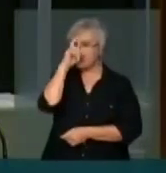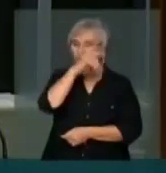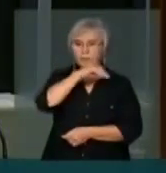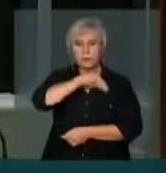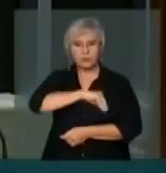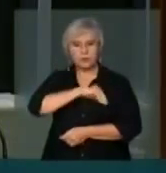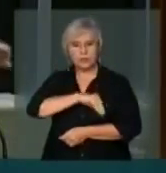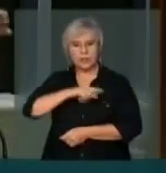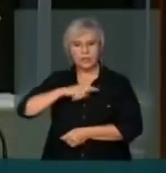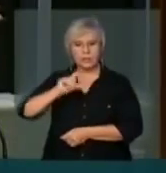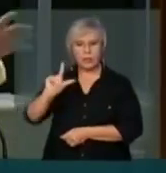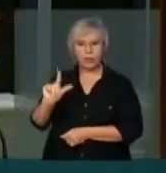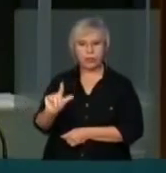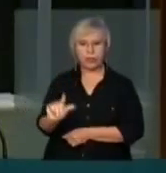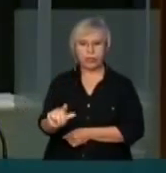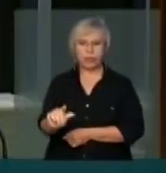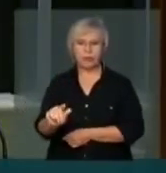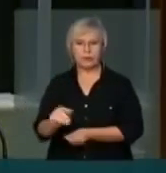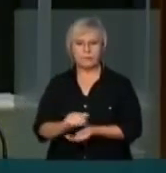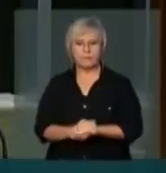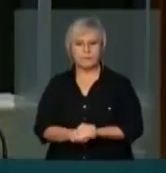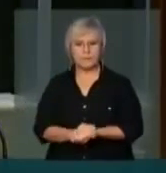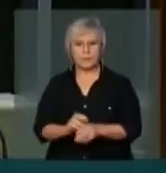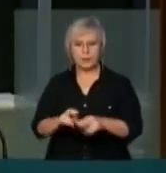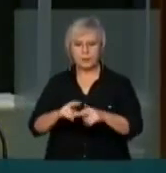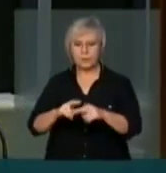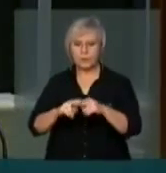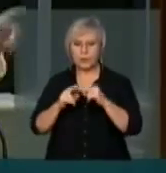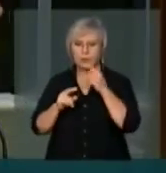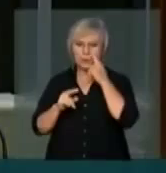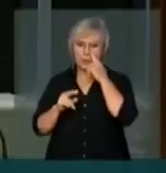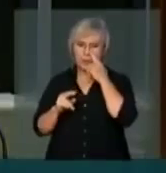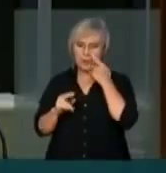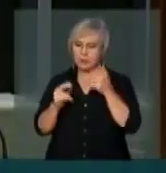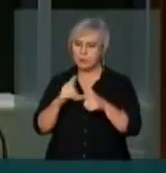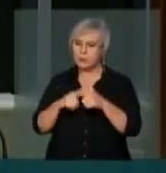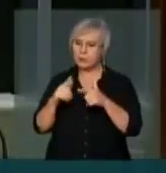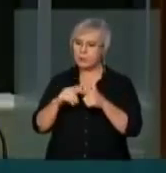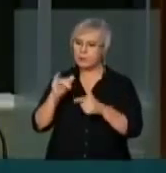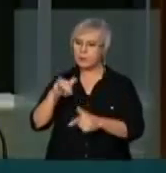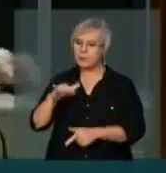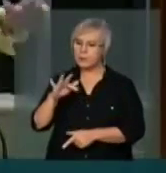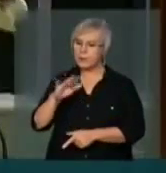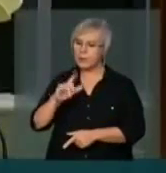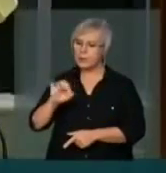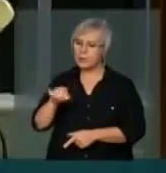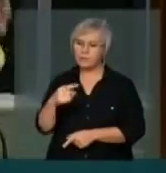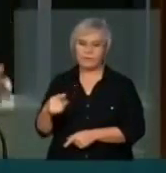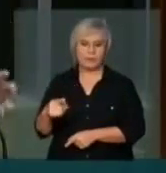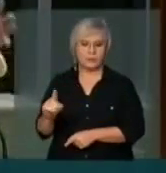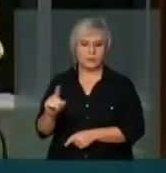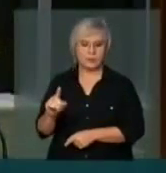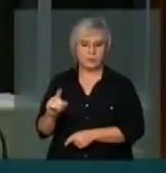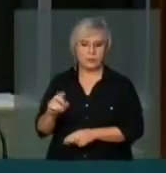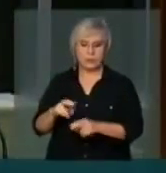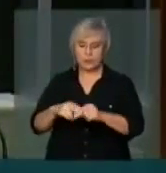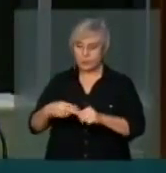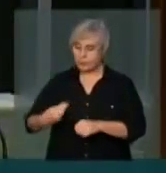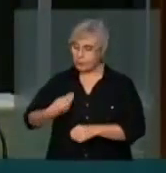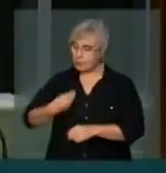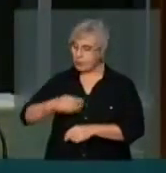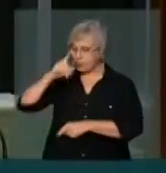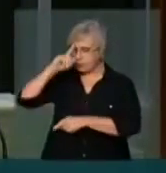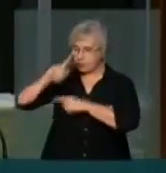que estão rebaixados por causa da situação de inflação que surge, da vida